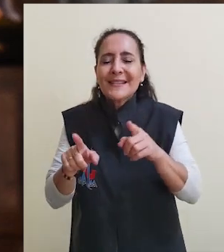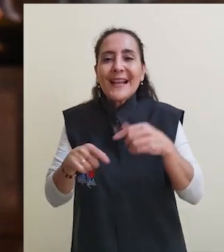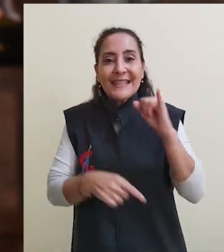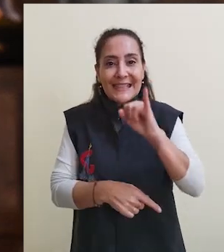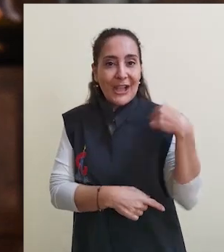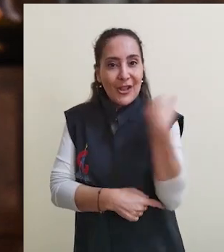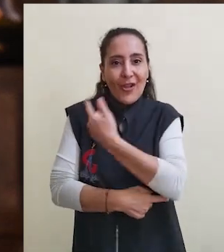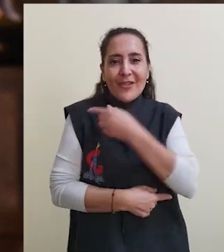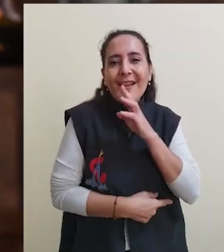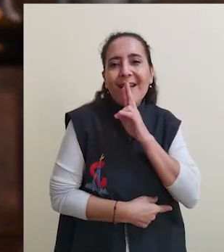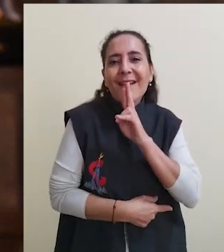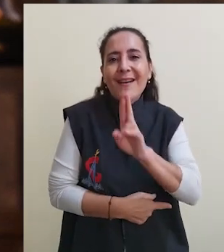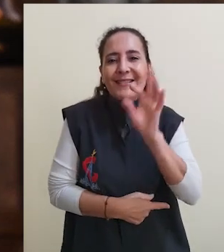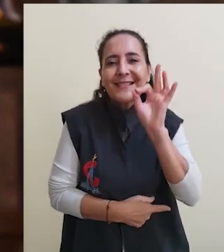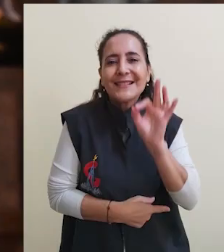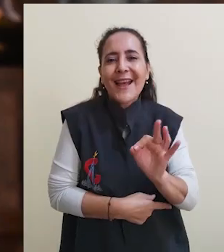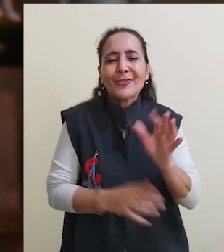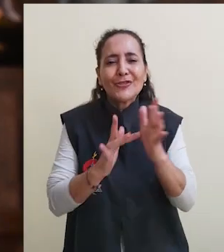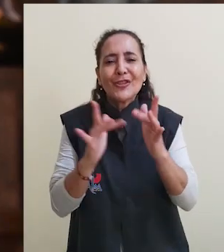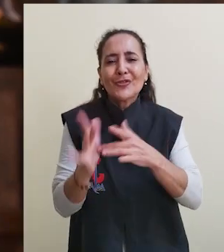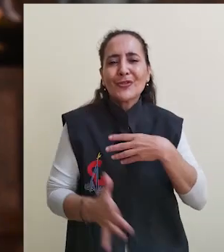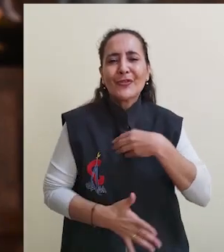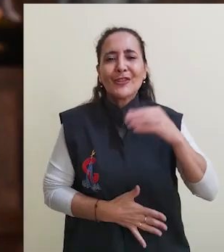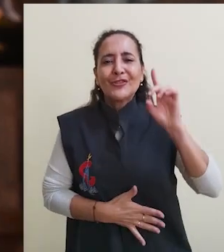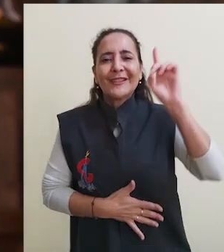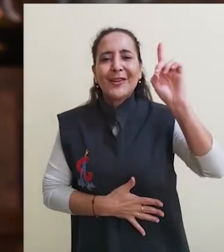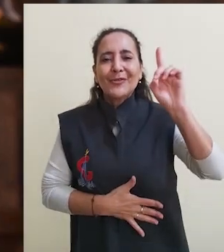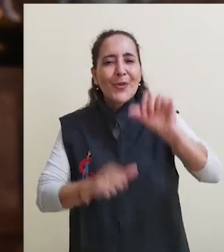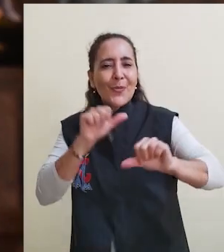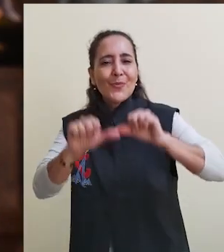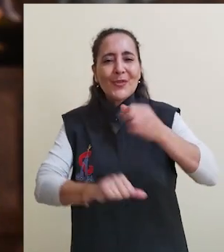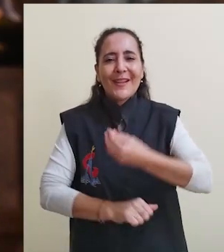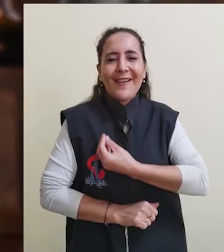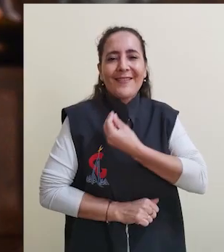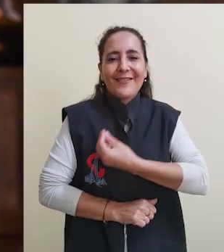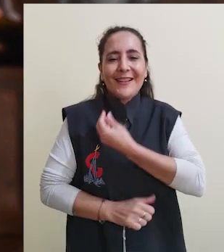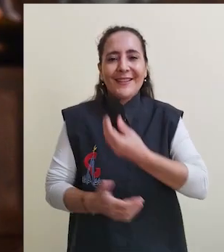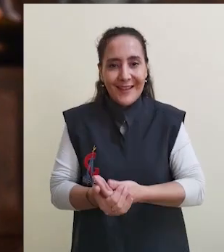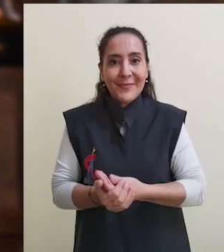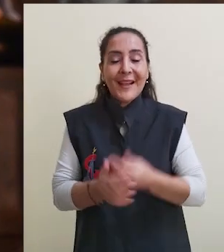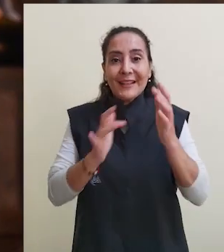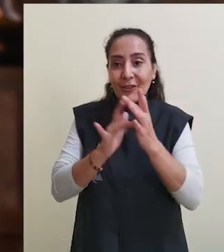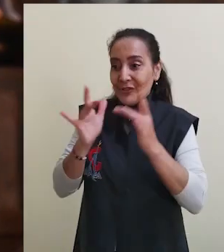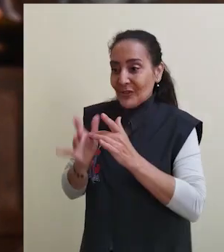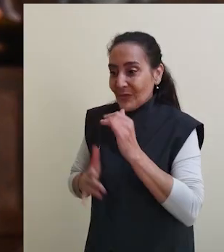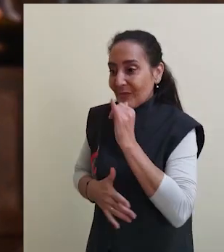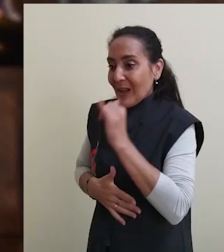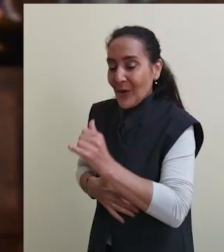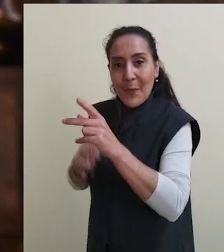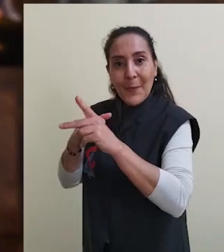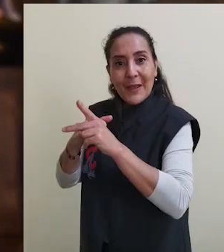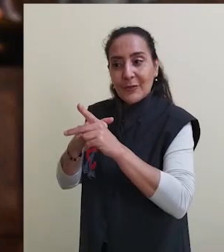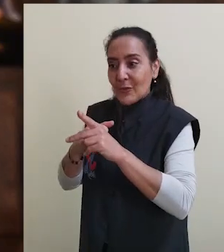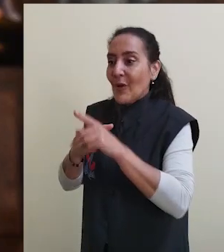mudou Pedro. Por isso eu te digo, Simão, tu és agora Pedro, e sobre esta pedra, sobre